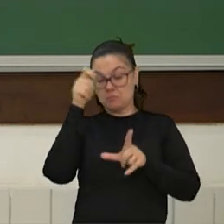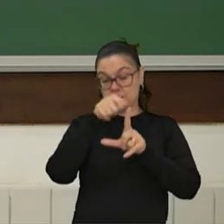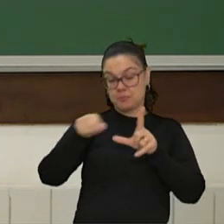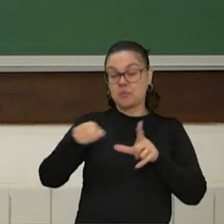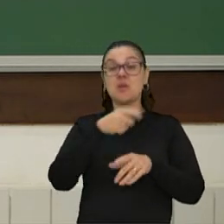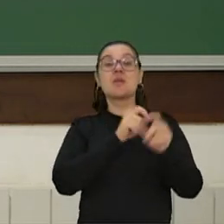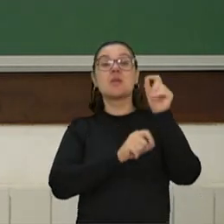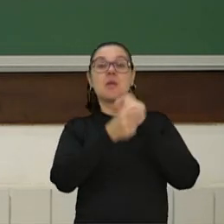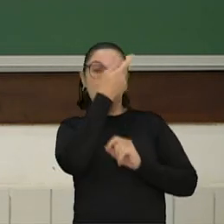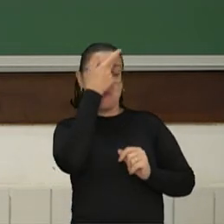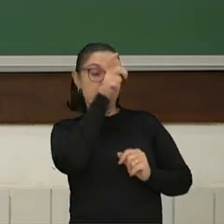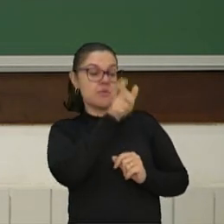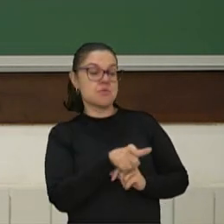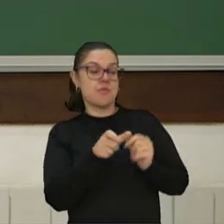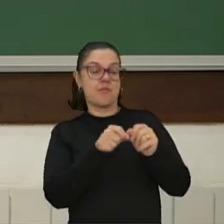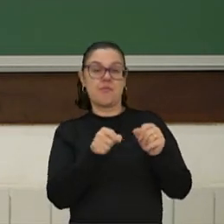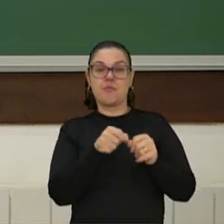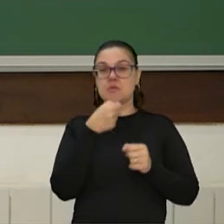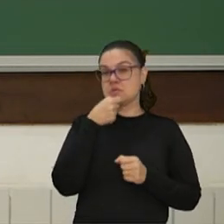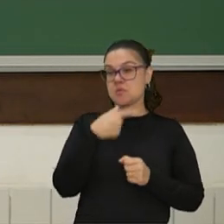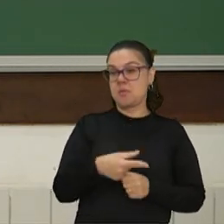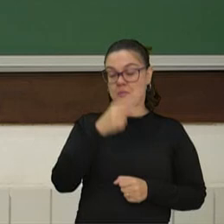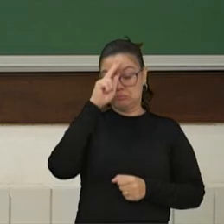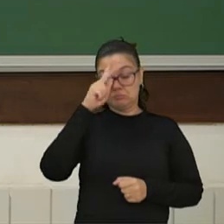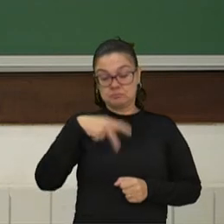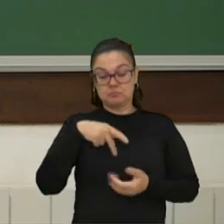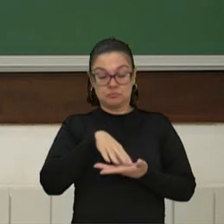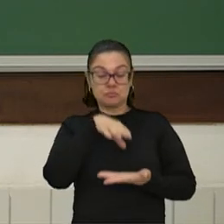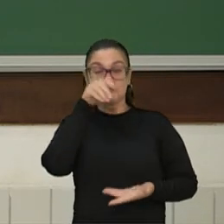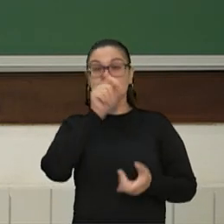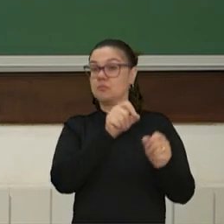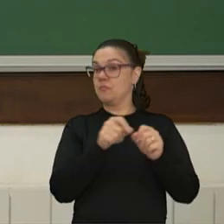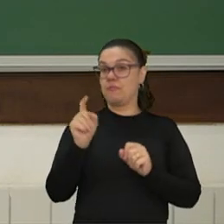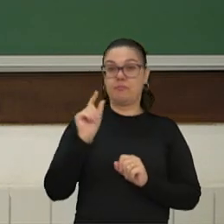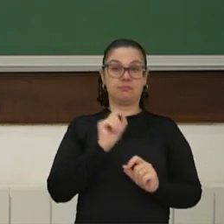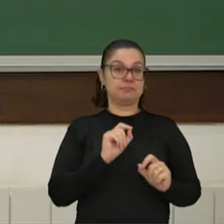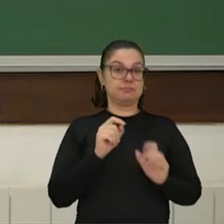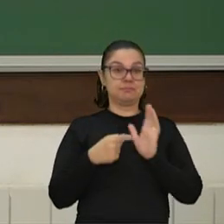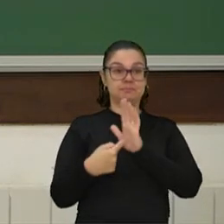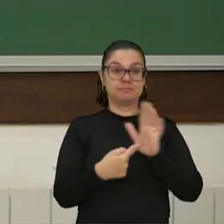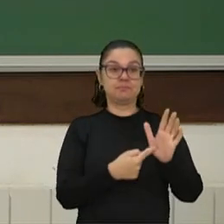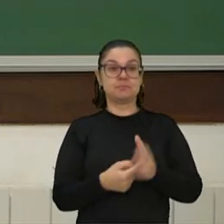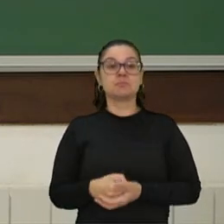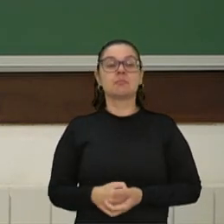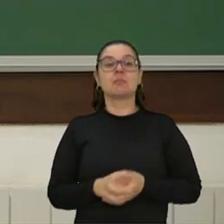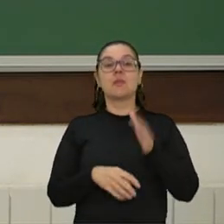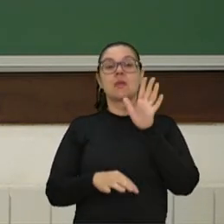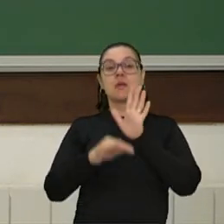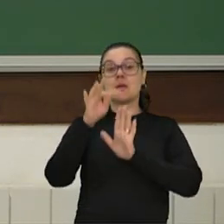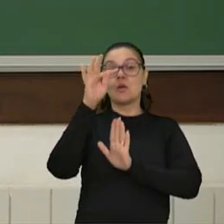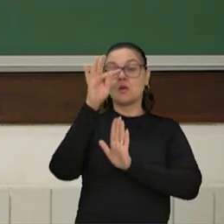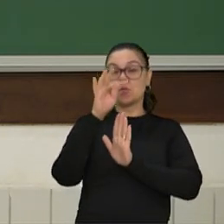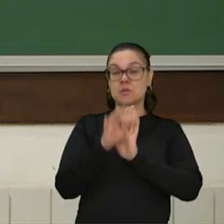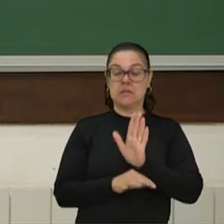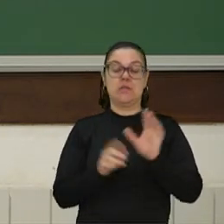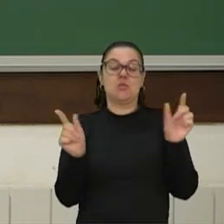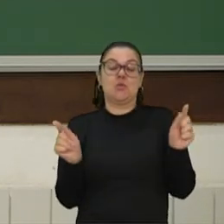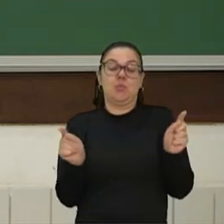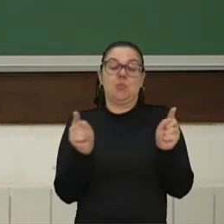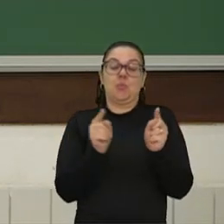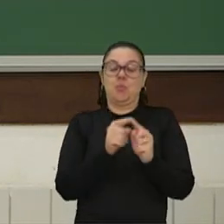não aparece o nome de quem fez. O autor não aparece. Os textos são curtos